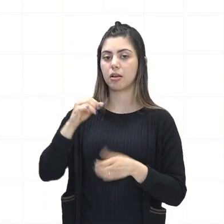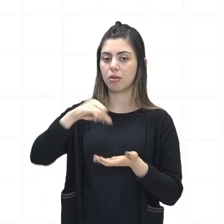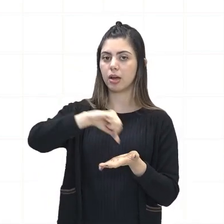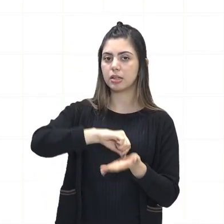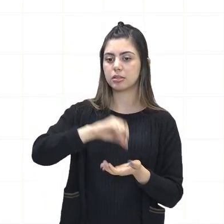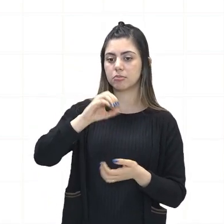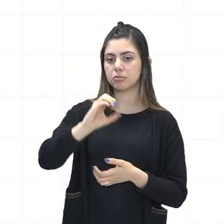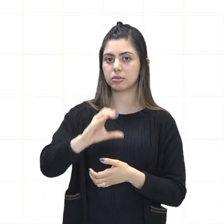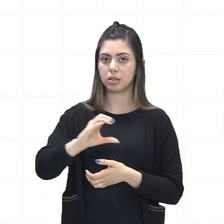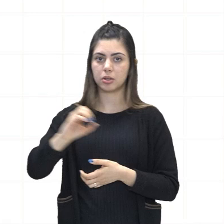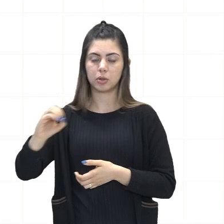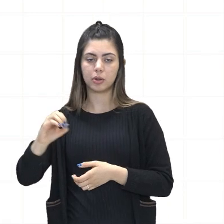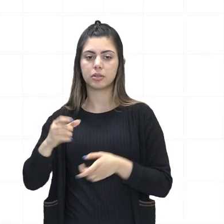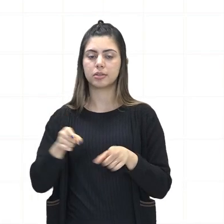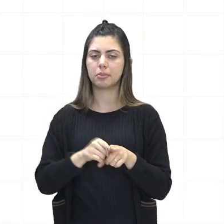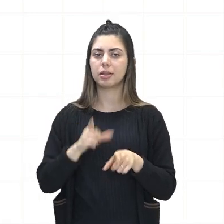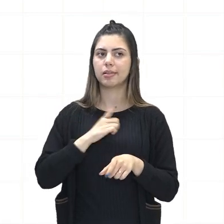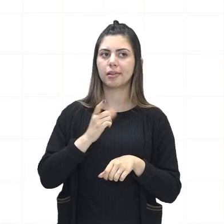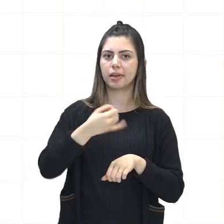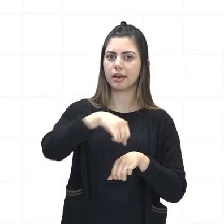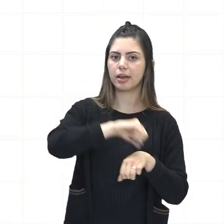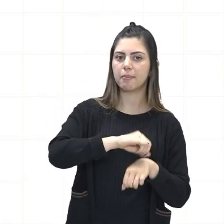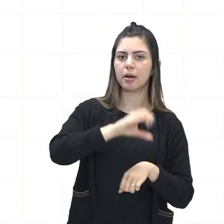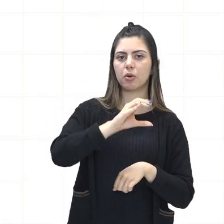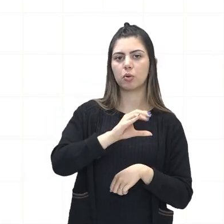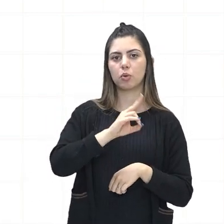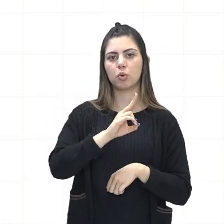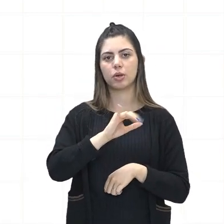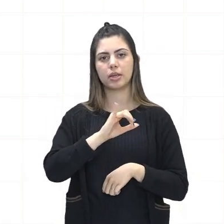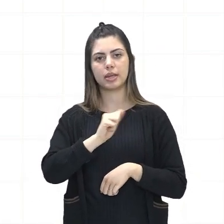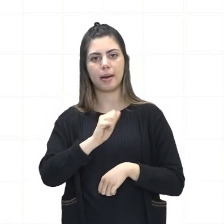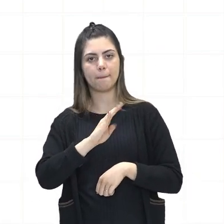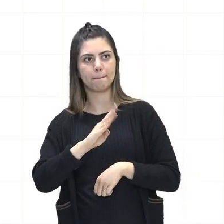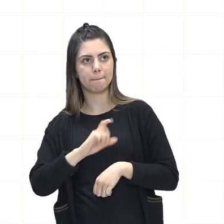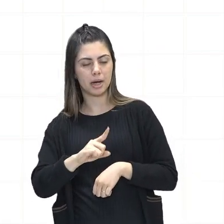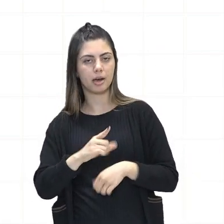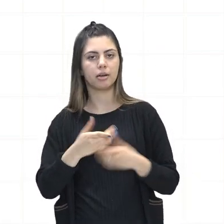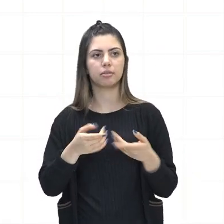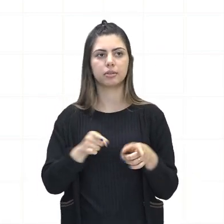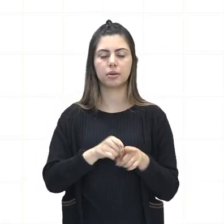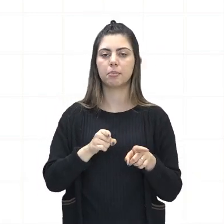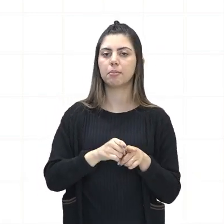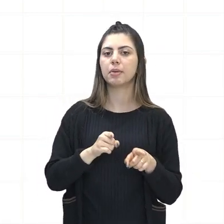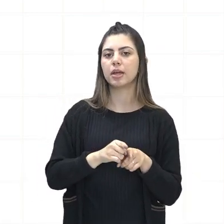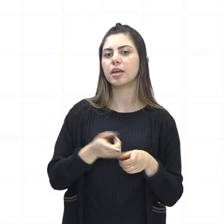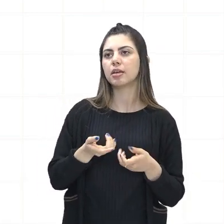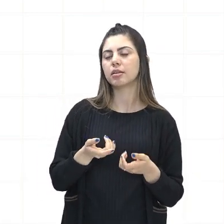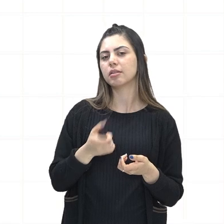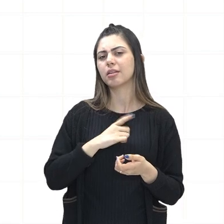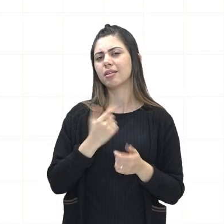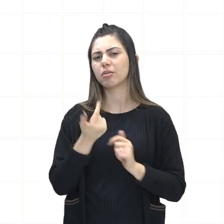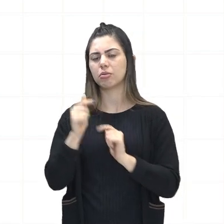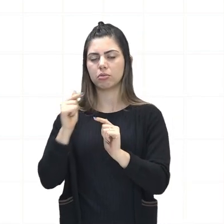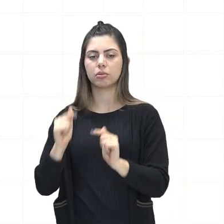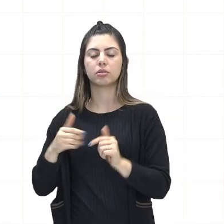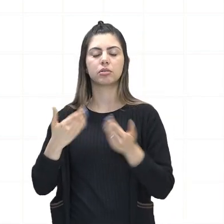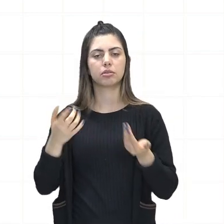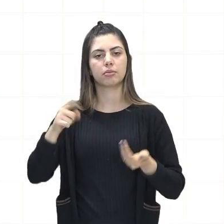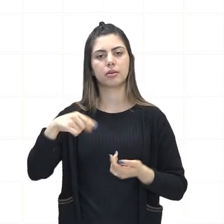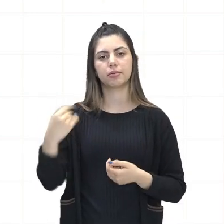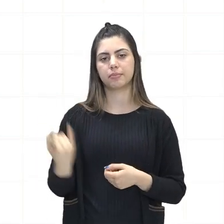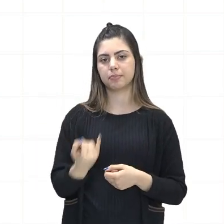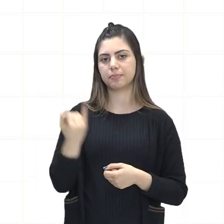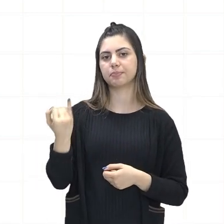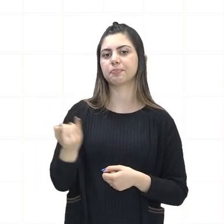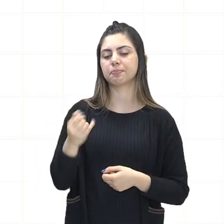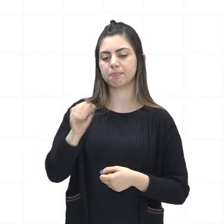capitais ali, né? Cuiabá, né? Tem também, é uma grande capital, né? Goiânia, né? A gente tem ali toda essa importância